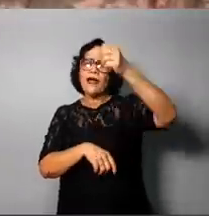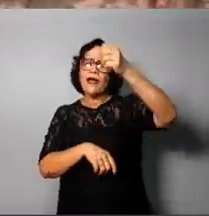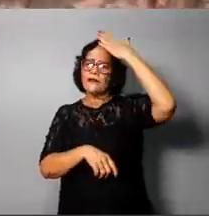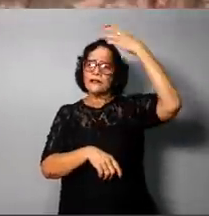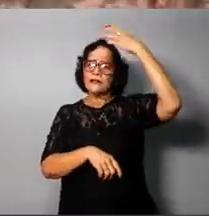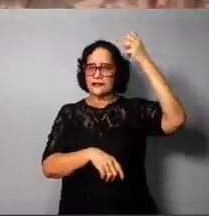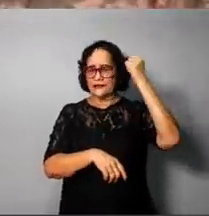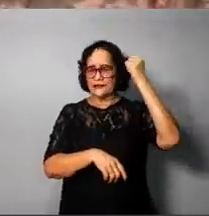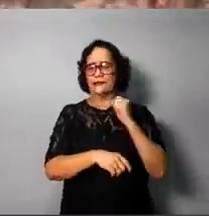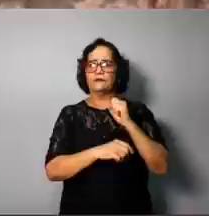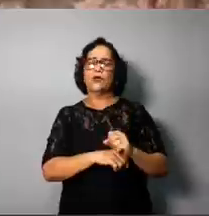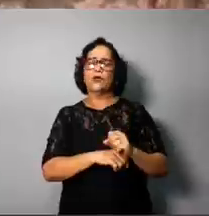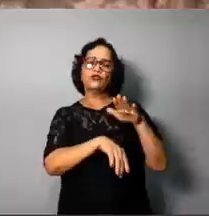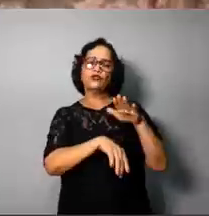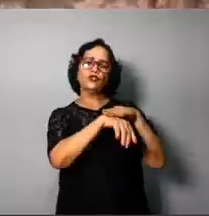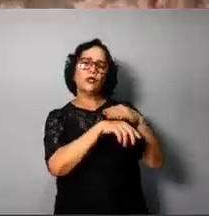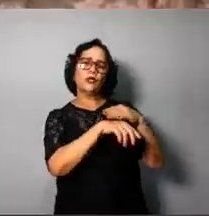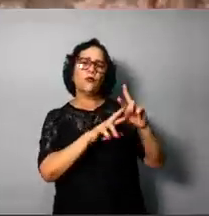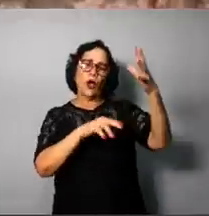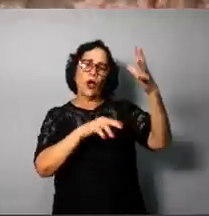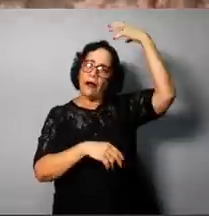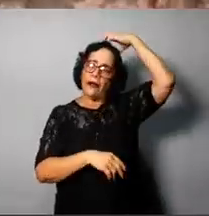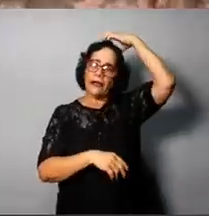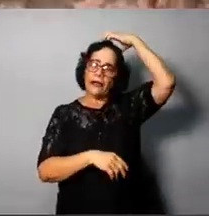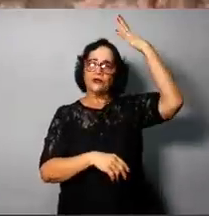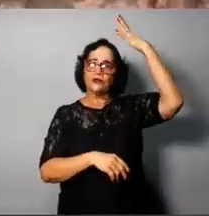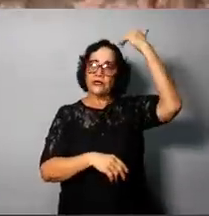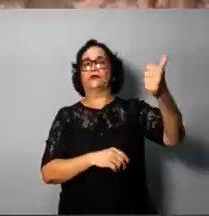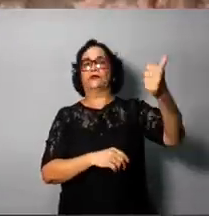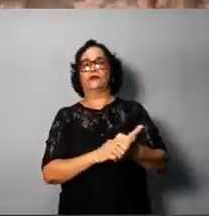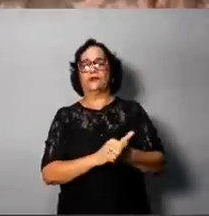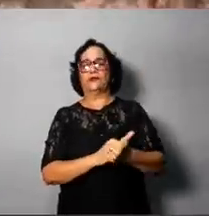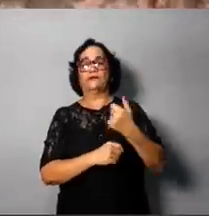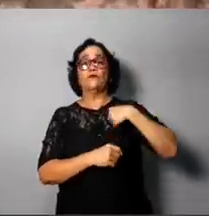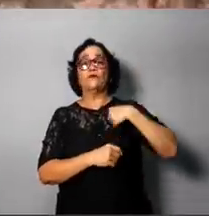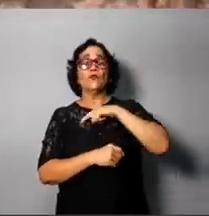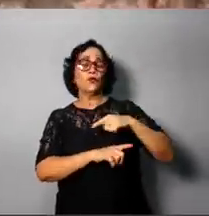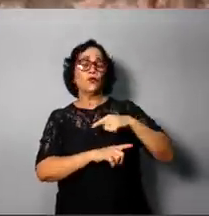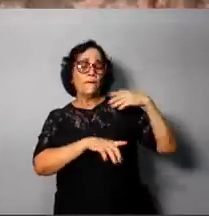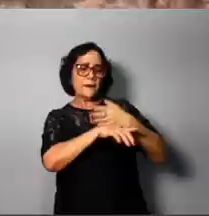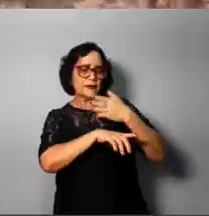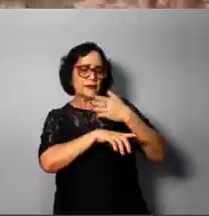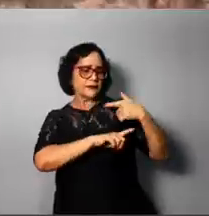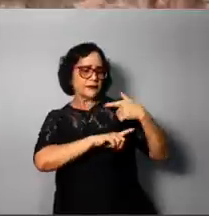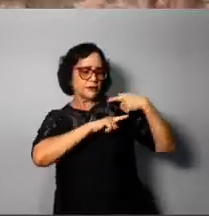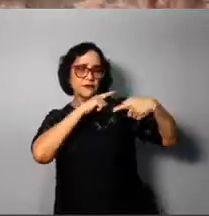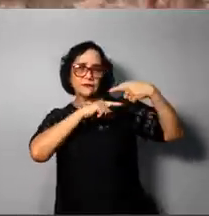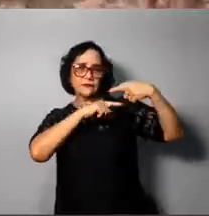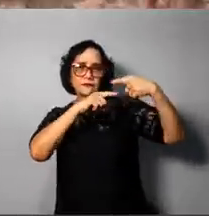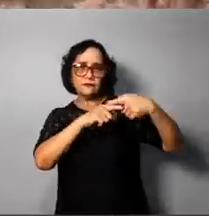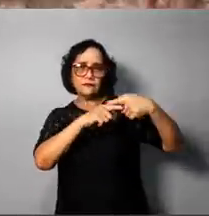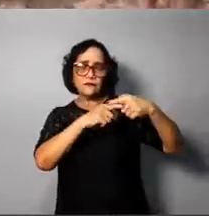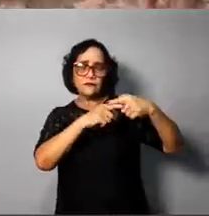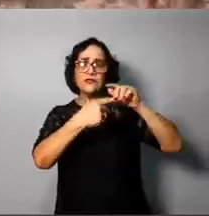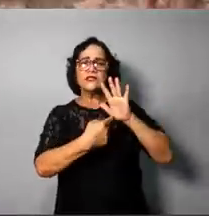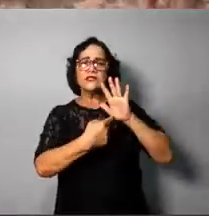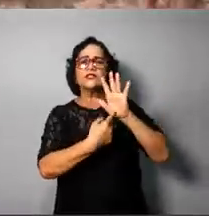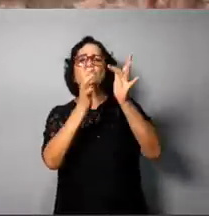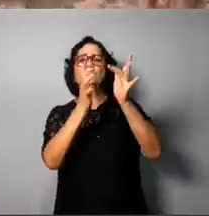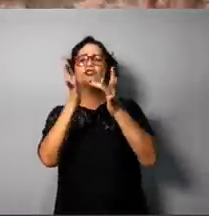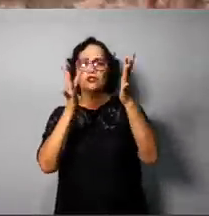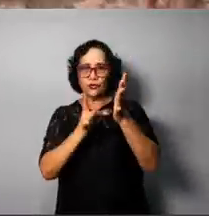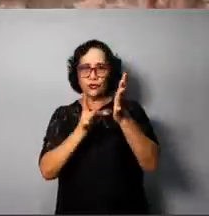sabedoria. Nós fazemos parte desta geração que tem Jesus como sinal e, mesmo